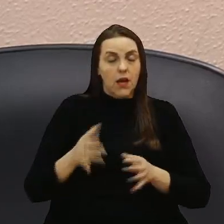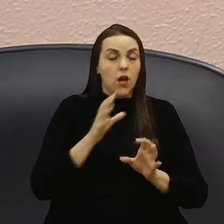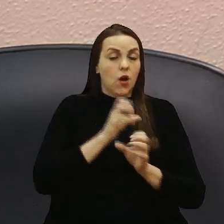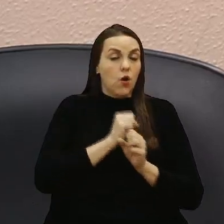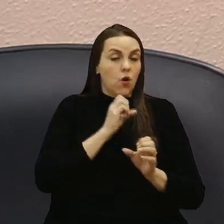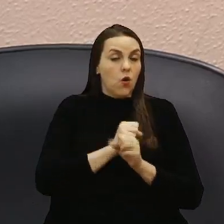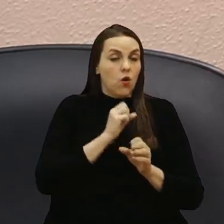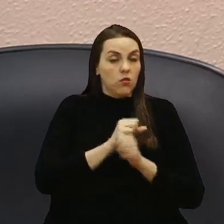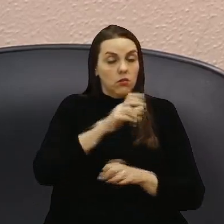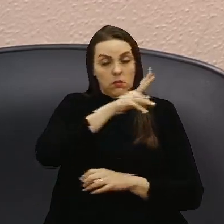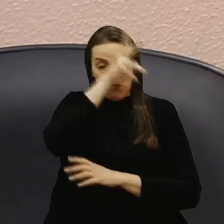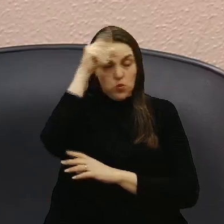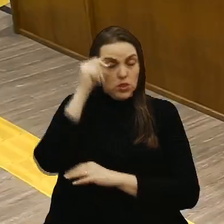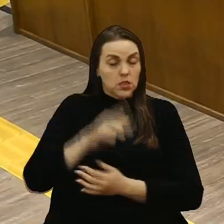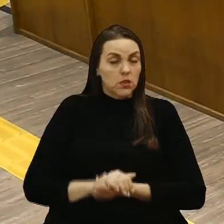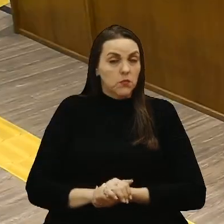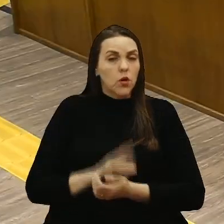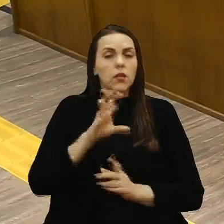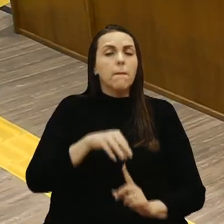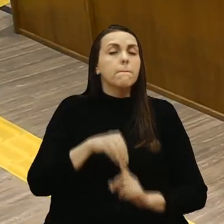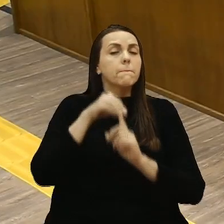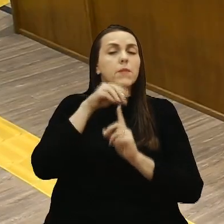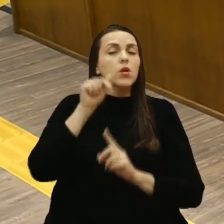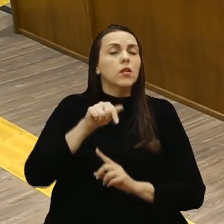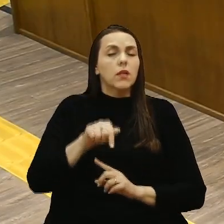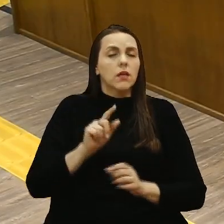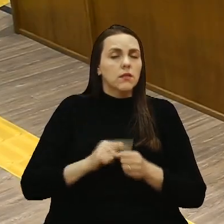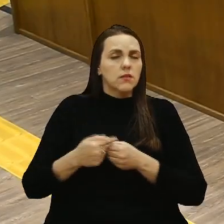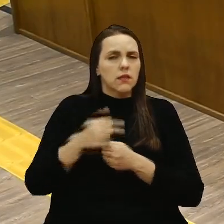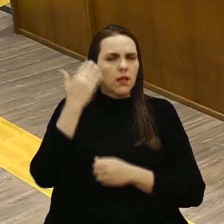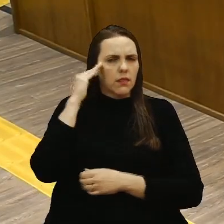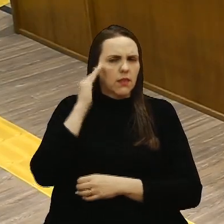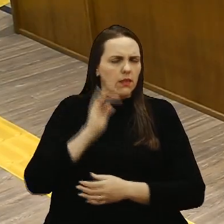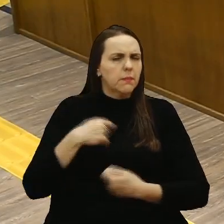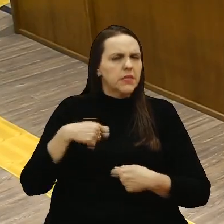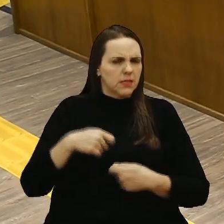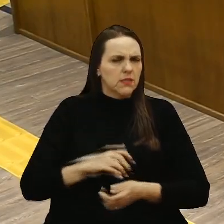nós precisamos entender quais as prioridades da nossa cidade. Obrigado, presidente. Obrigado, vereadora Andressa Marques.